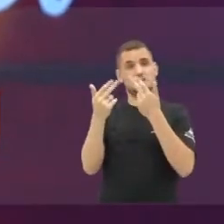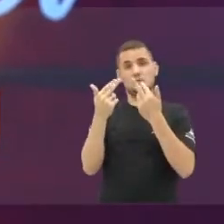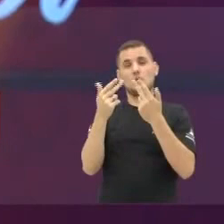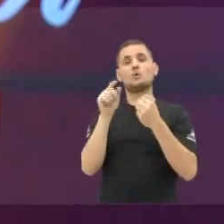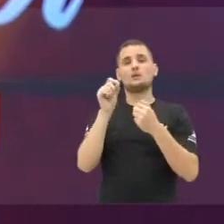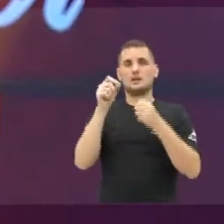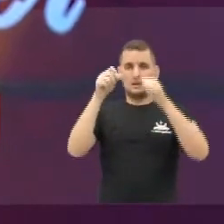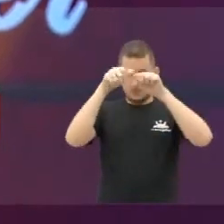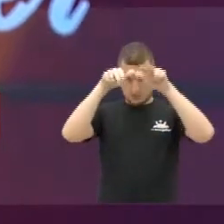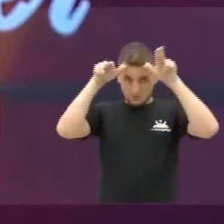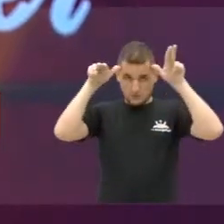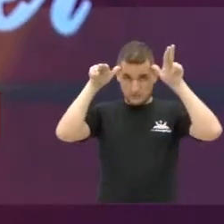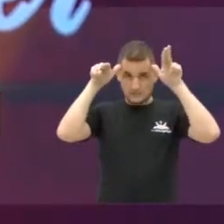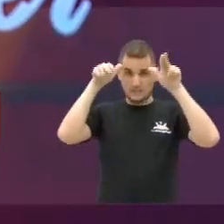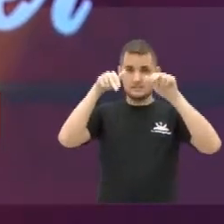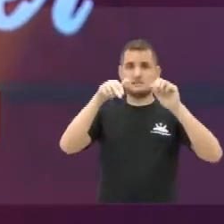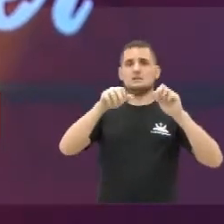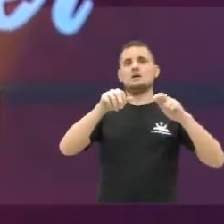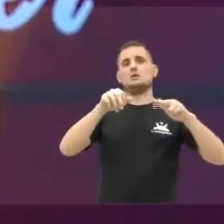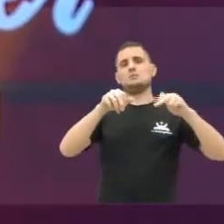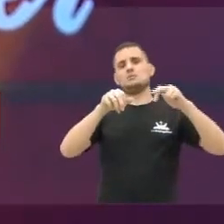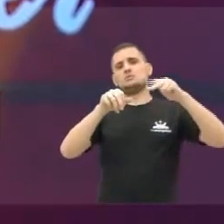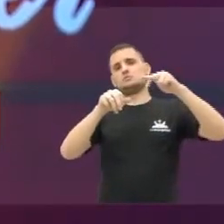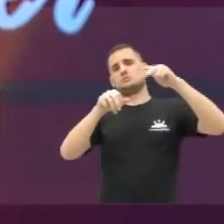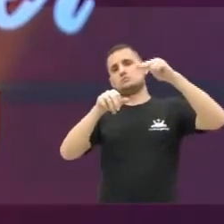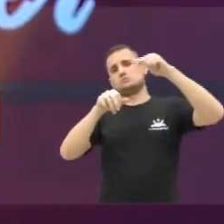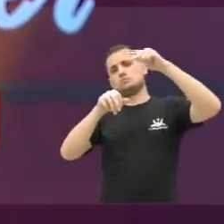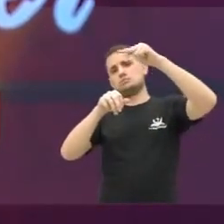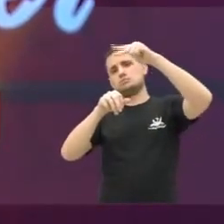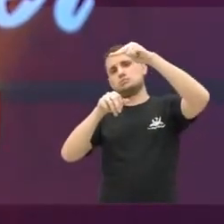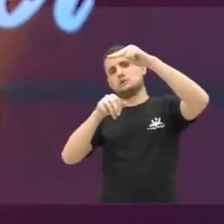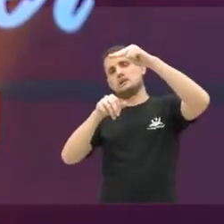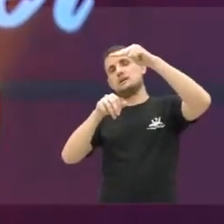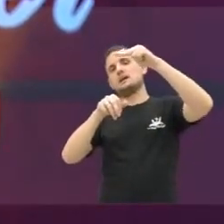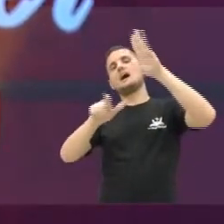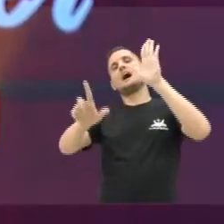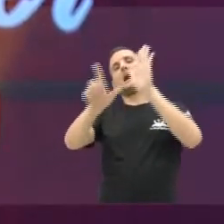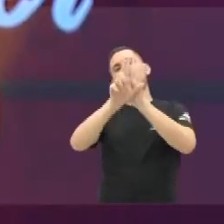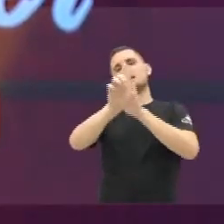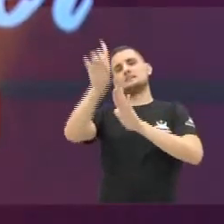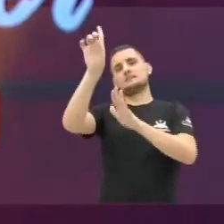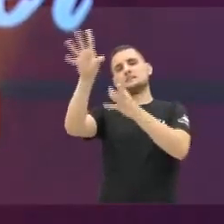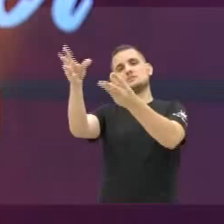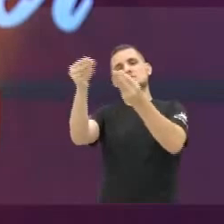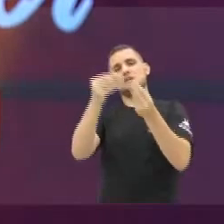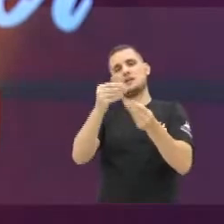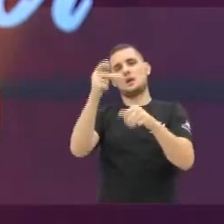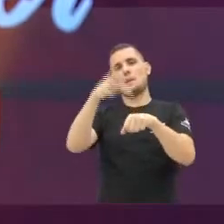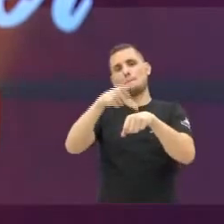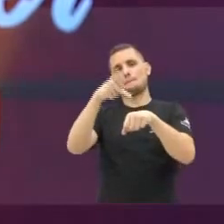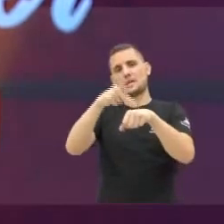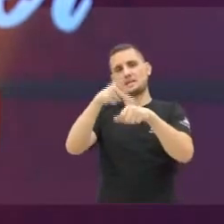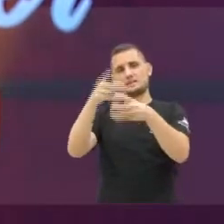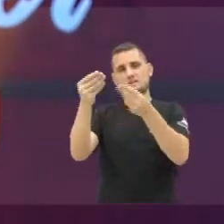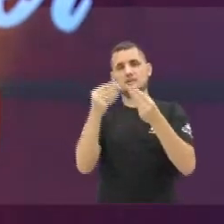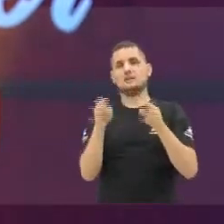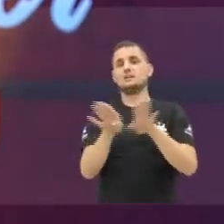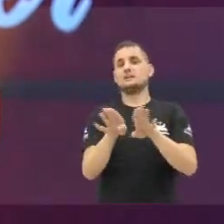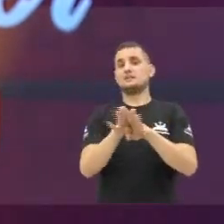vai subir aquele monte, ali recebe as tábuas da lei. É ali onde